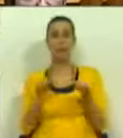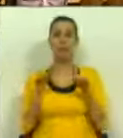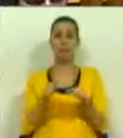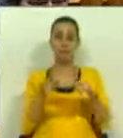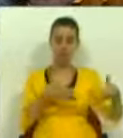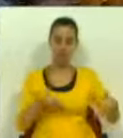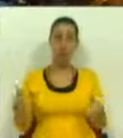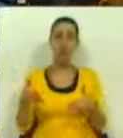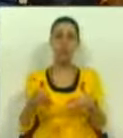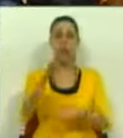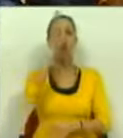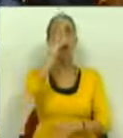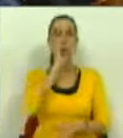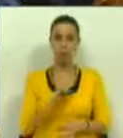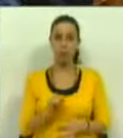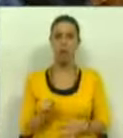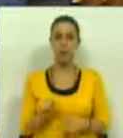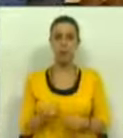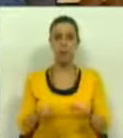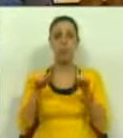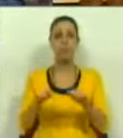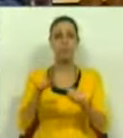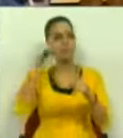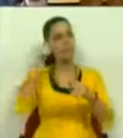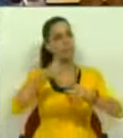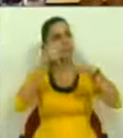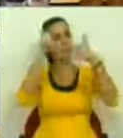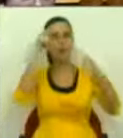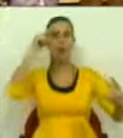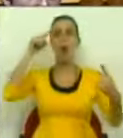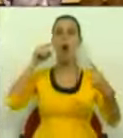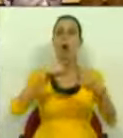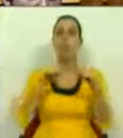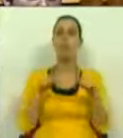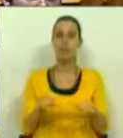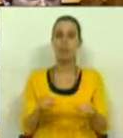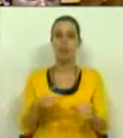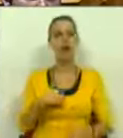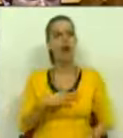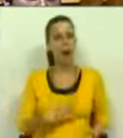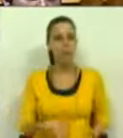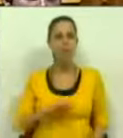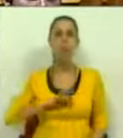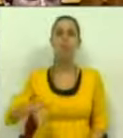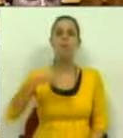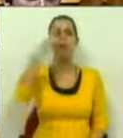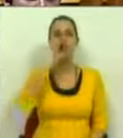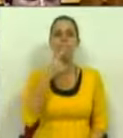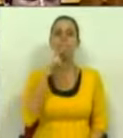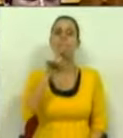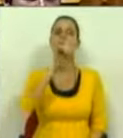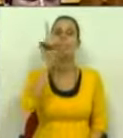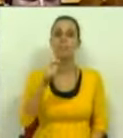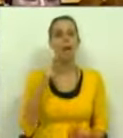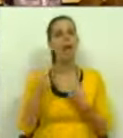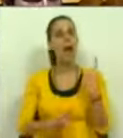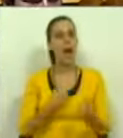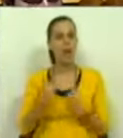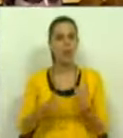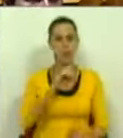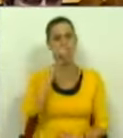esta estratégia do Governo, para este desígnio, para este objetivo, que gostava, Sr. Primeiro-Ministro, de lhe colocar